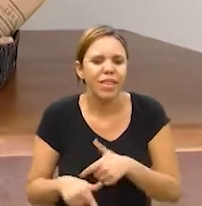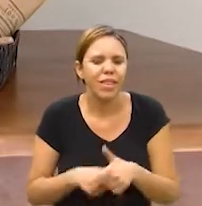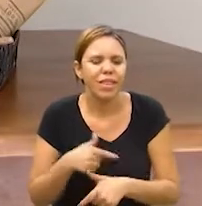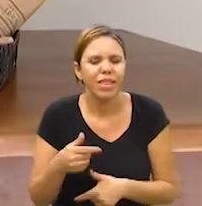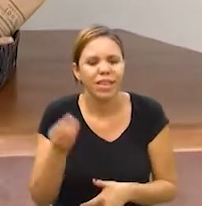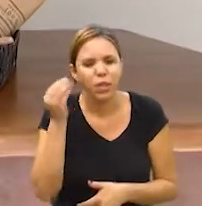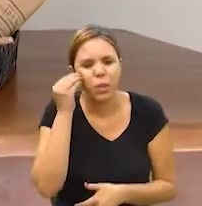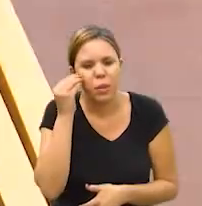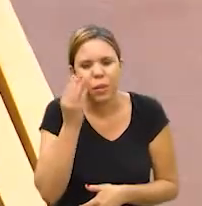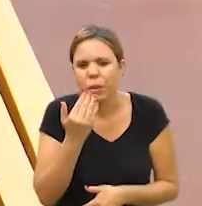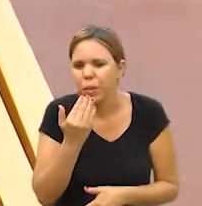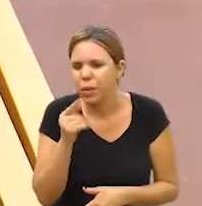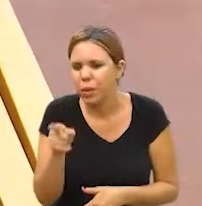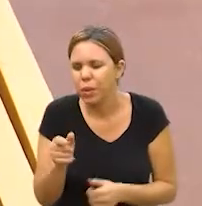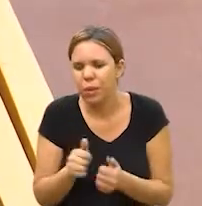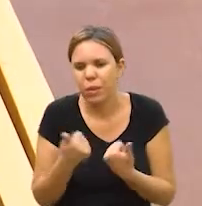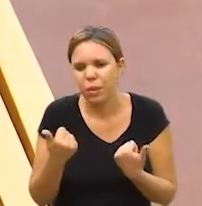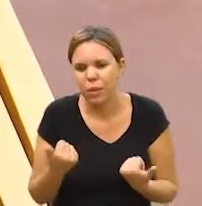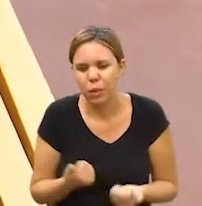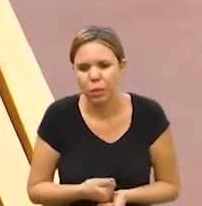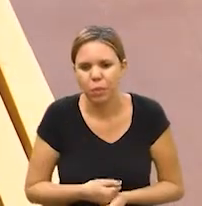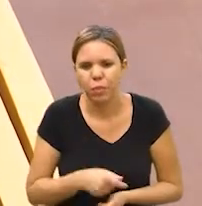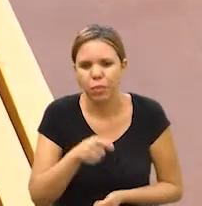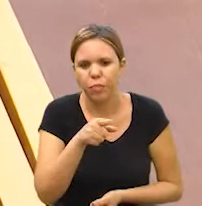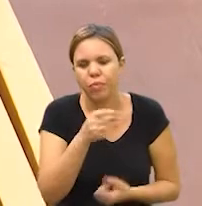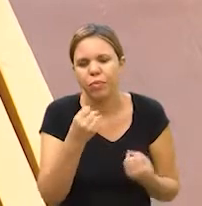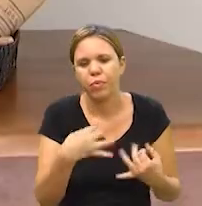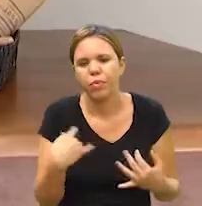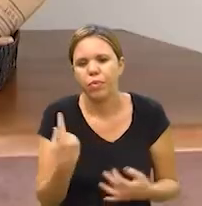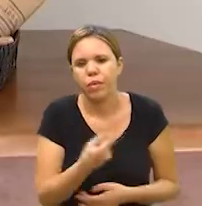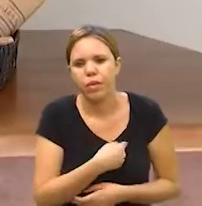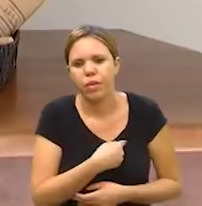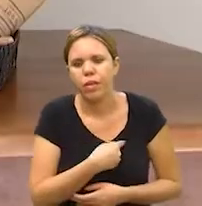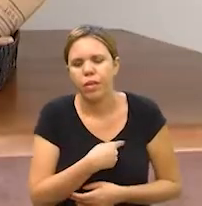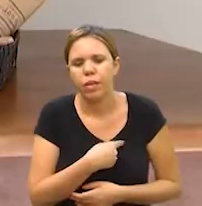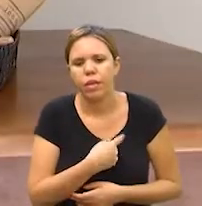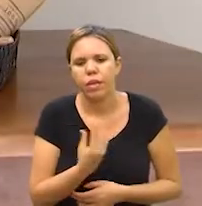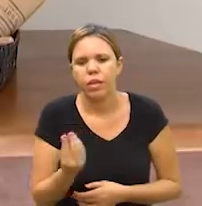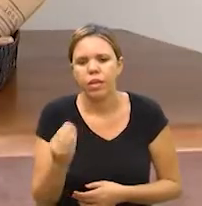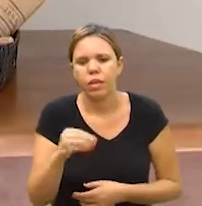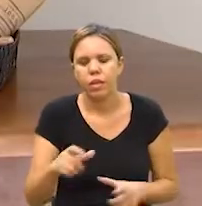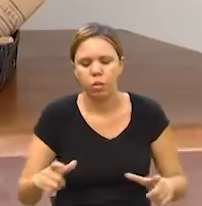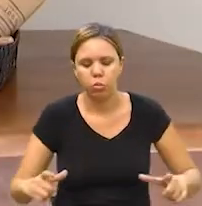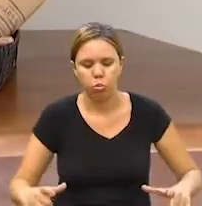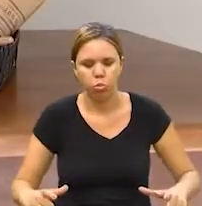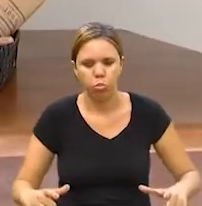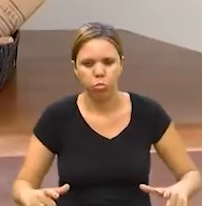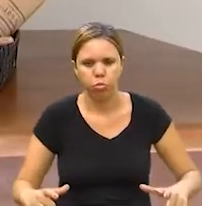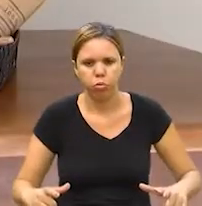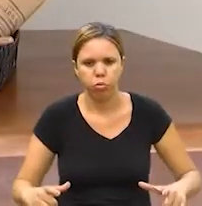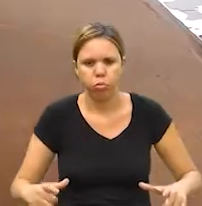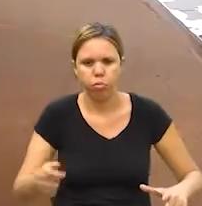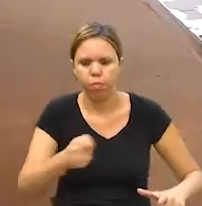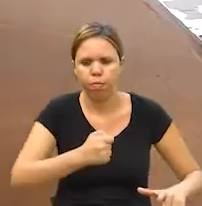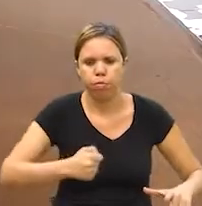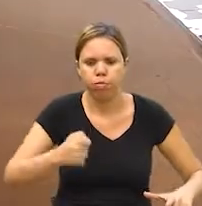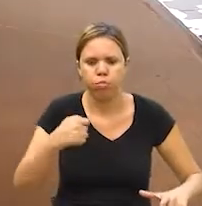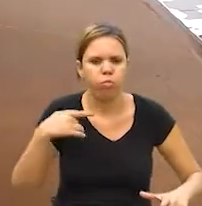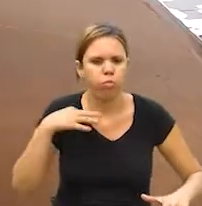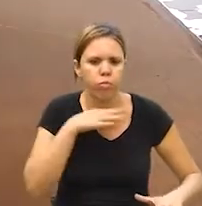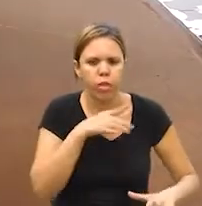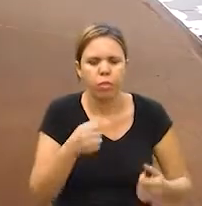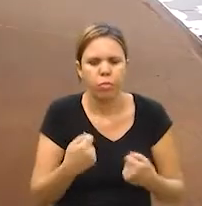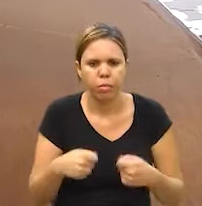né, de experimentar esse pão, Dani, explica pra gente. Nós colocamos numa panela quente, né? Sim. Por quê? É um pão